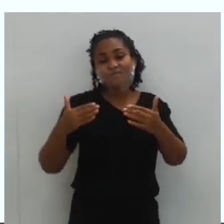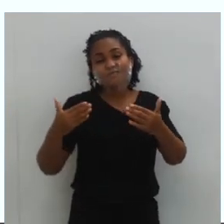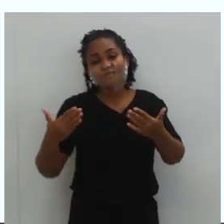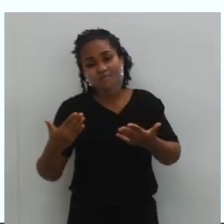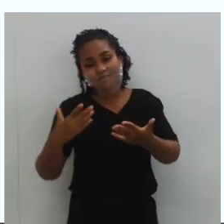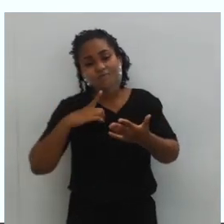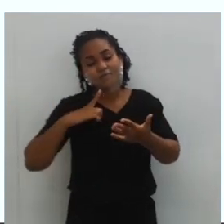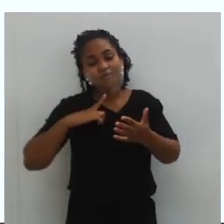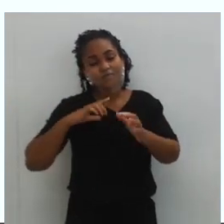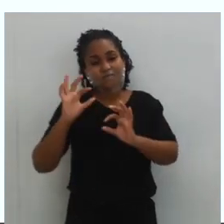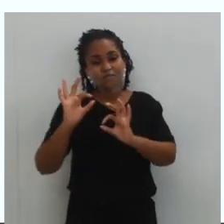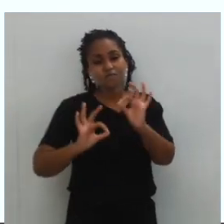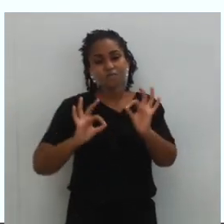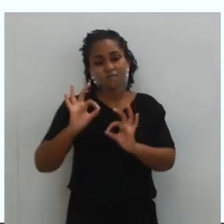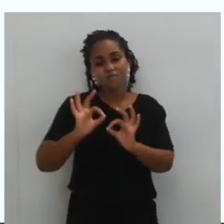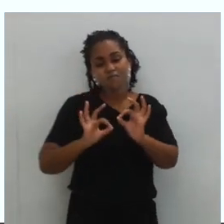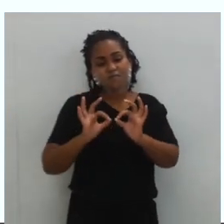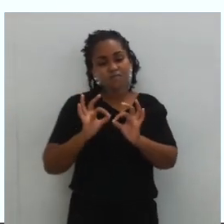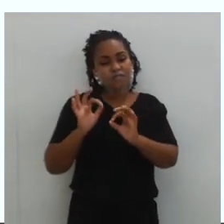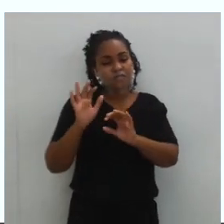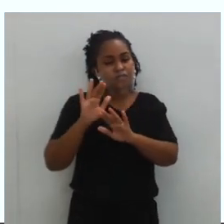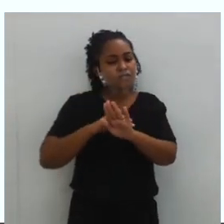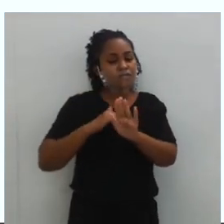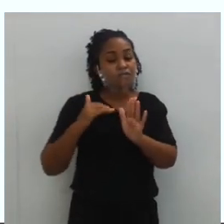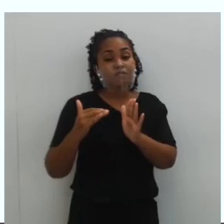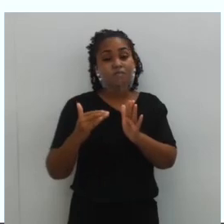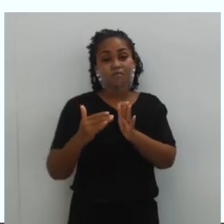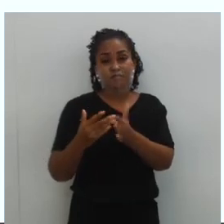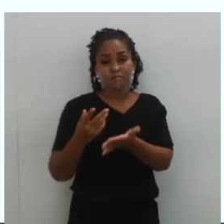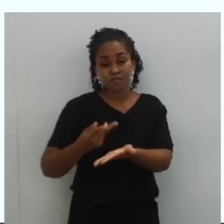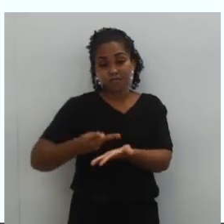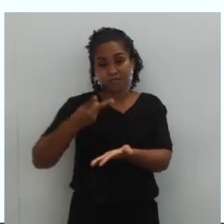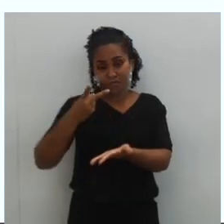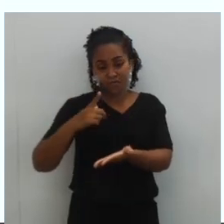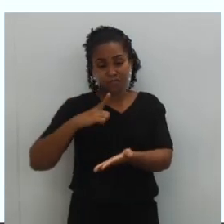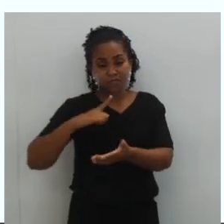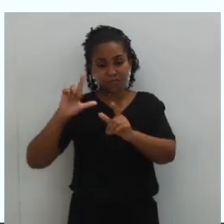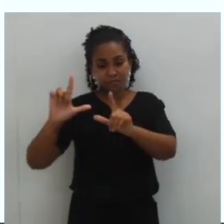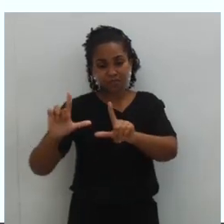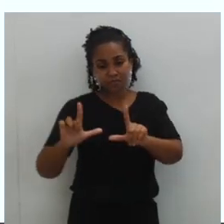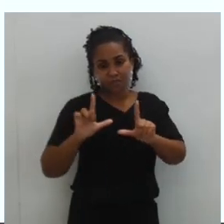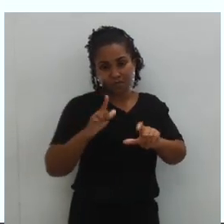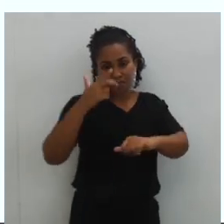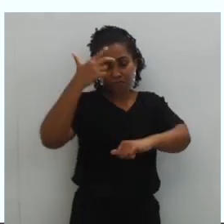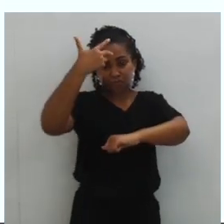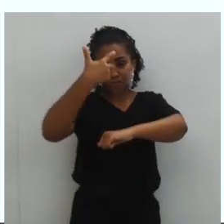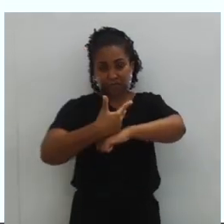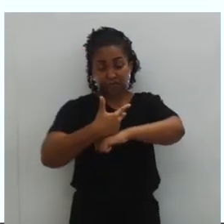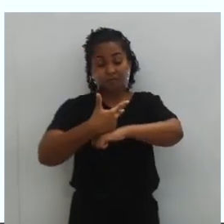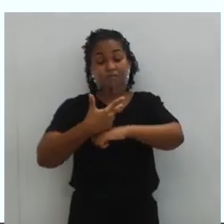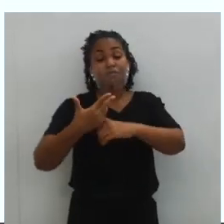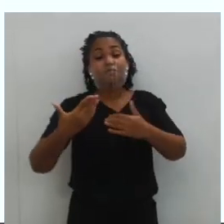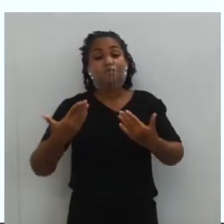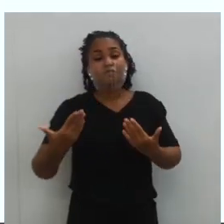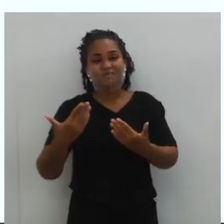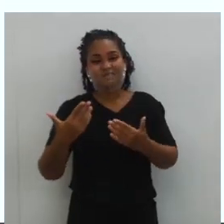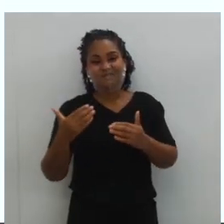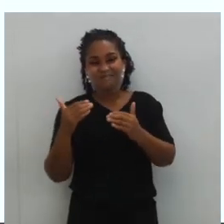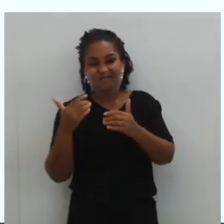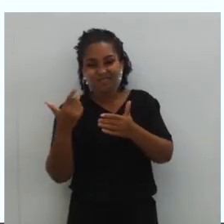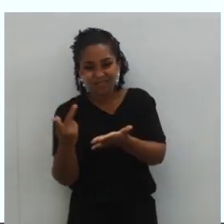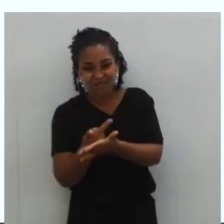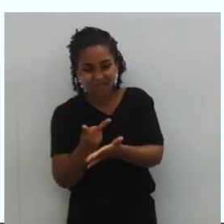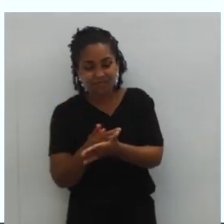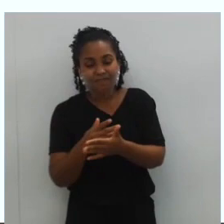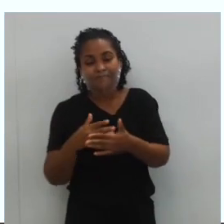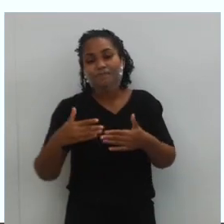esse assistente, ele vai anotar tudo o que acontece, né, na filmagem, para também não ter esse erro,